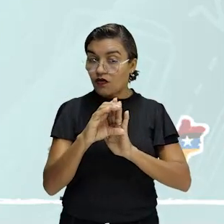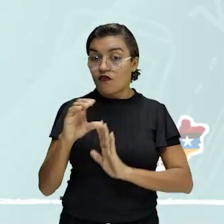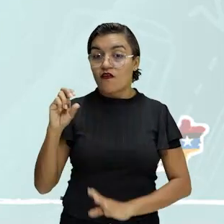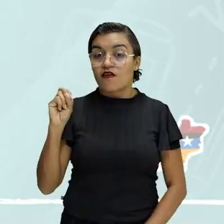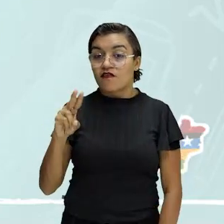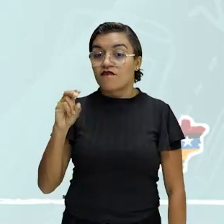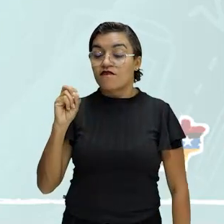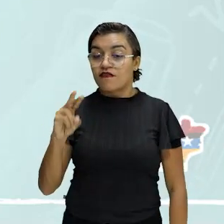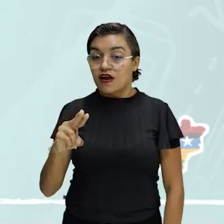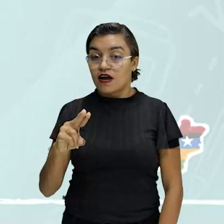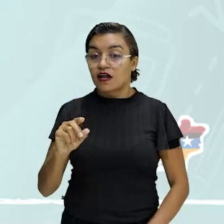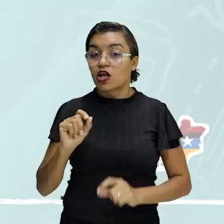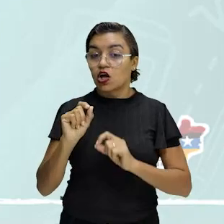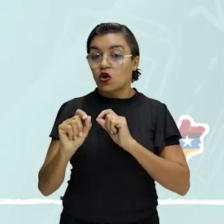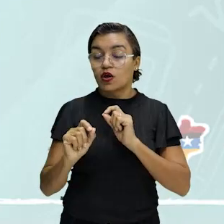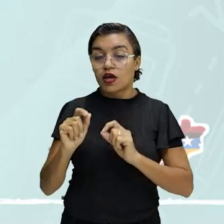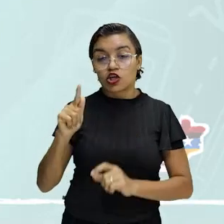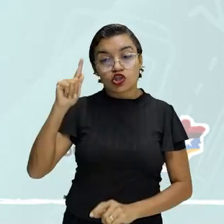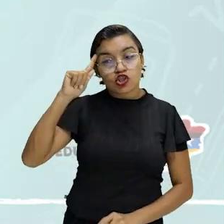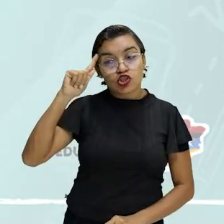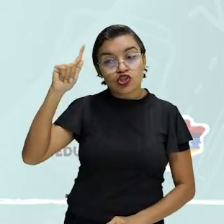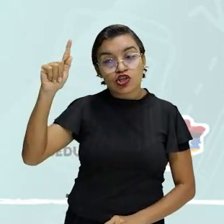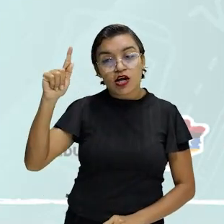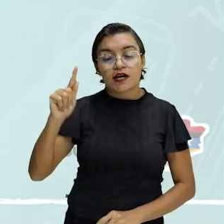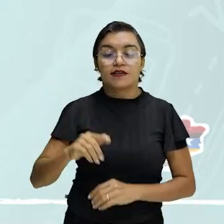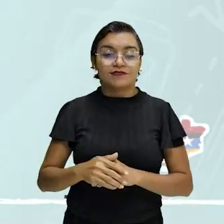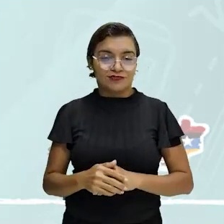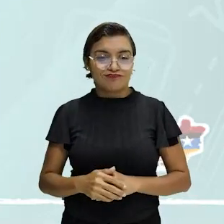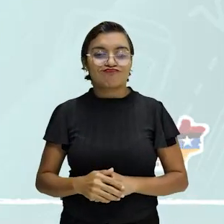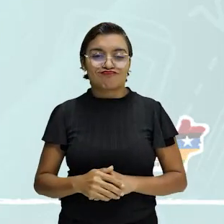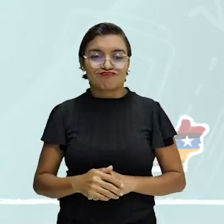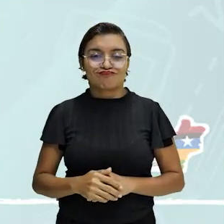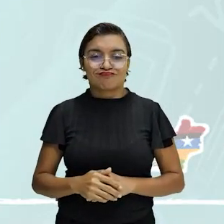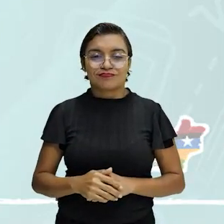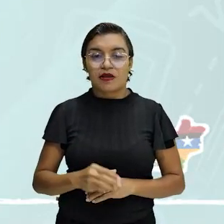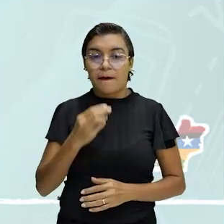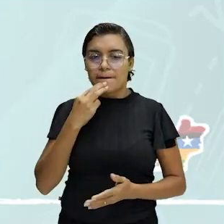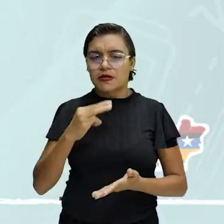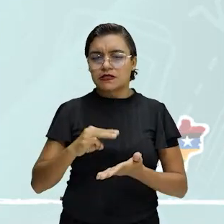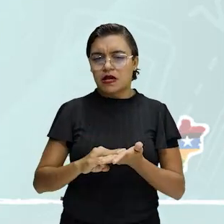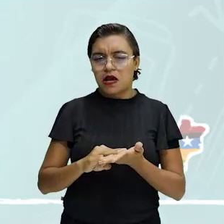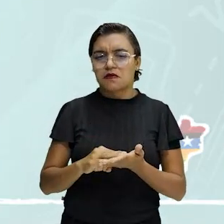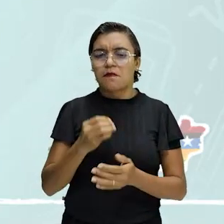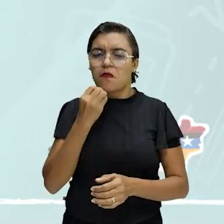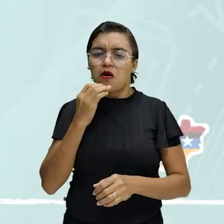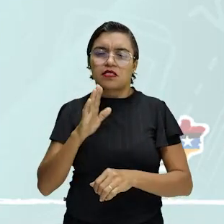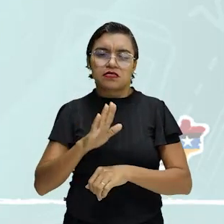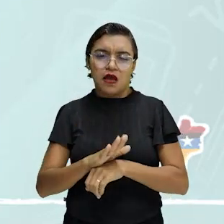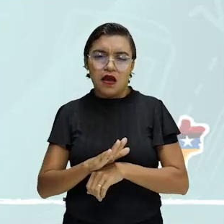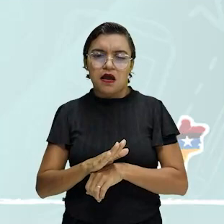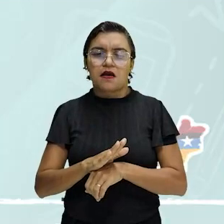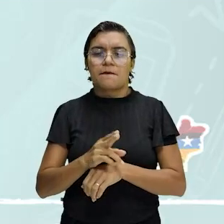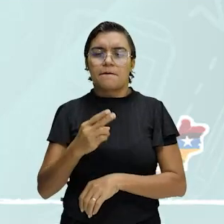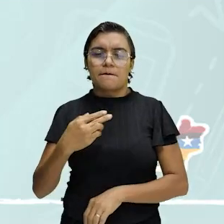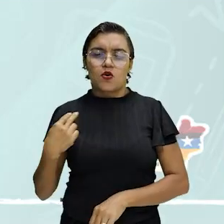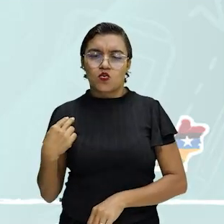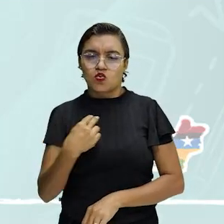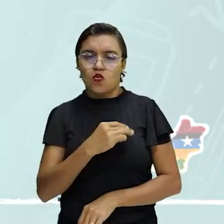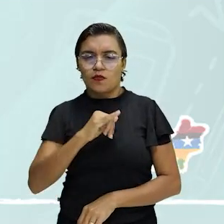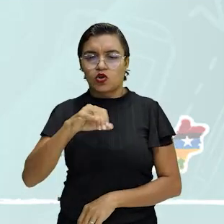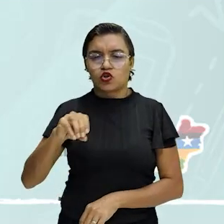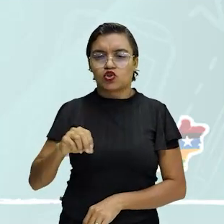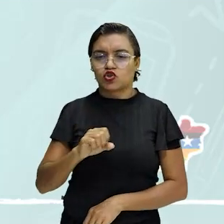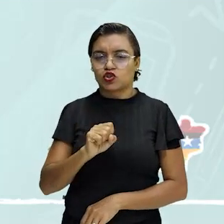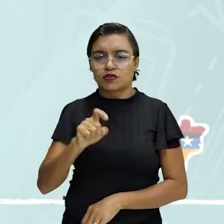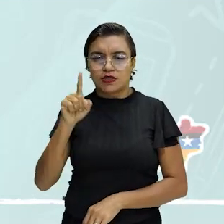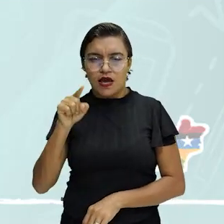e gostaria de me candidatar à vaga de gerente de marketing. Meu currículo segue em anexo. O texto integra um guia de modelos e